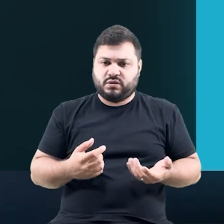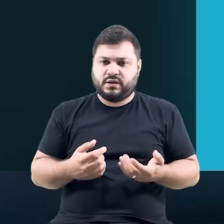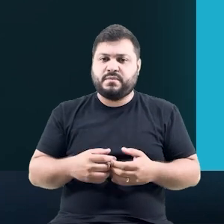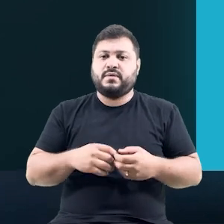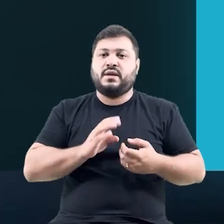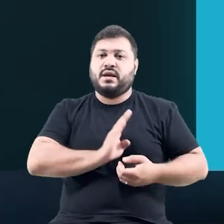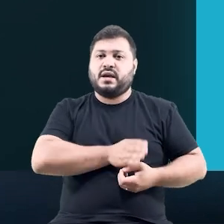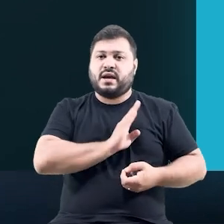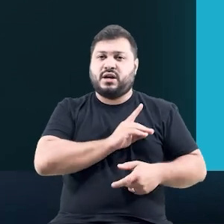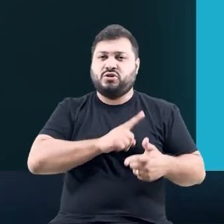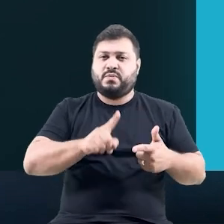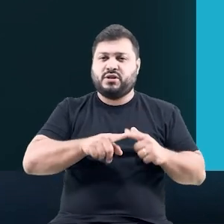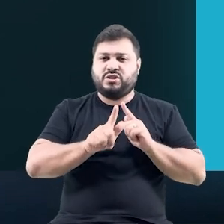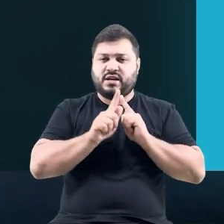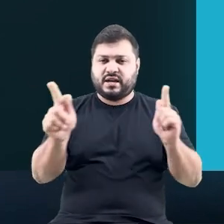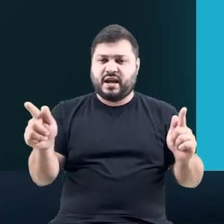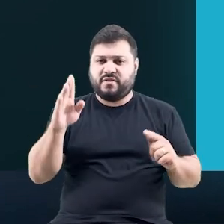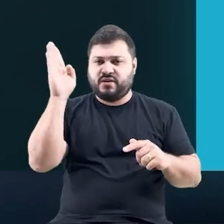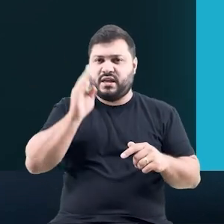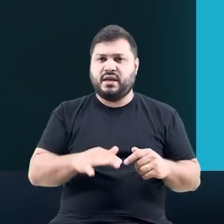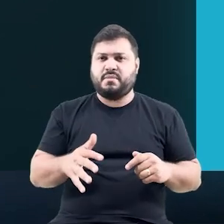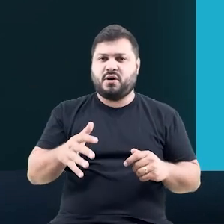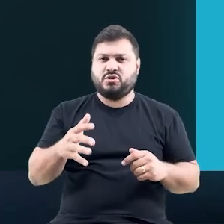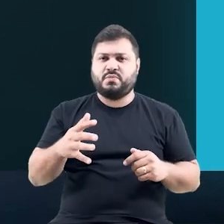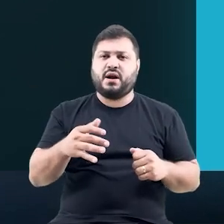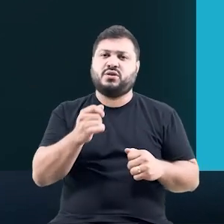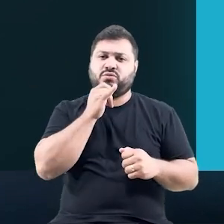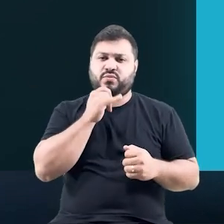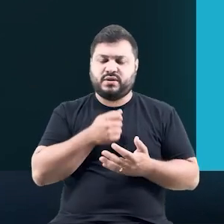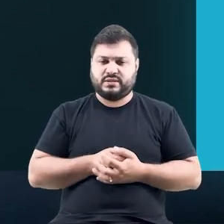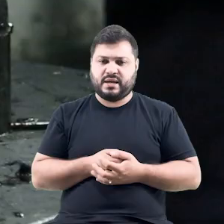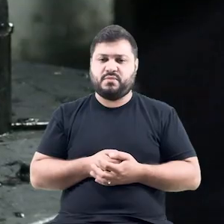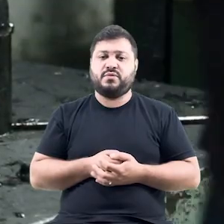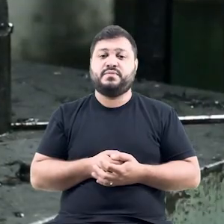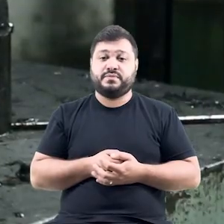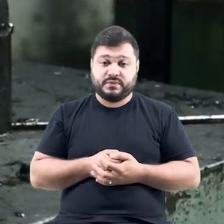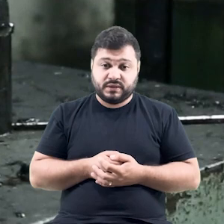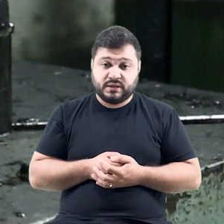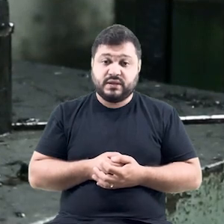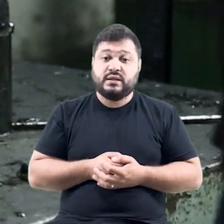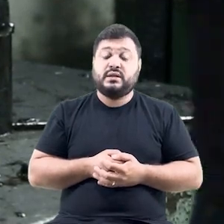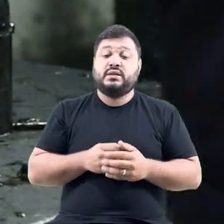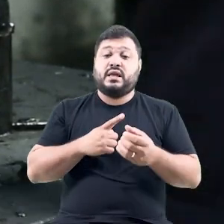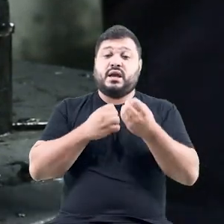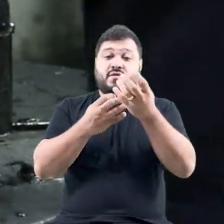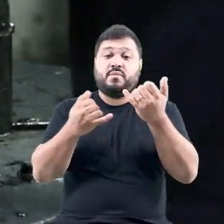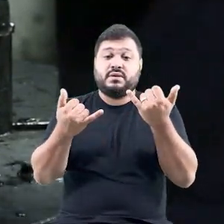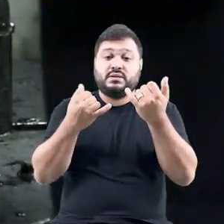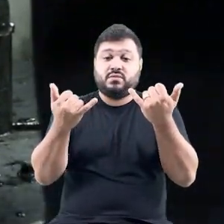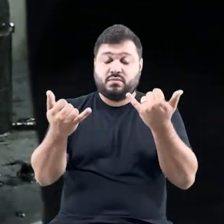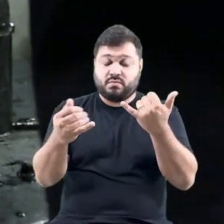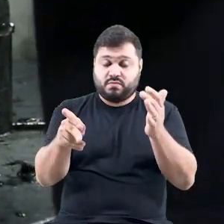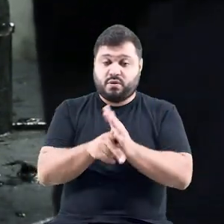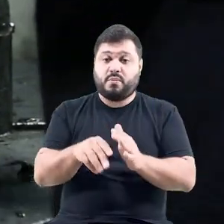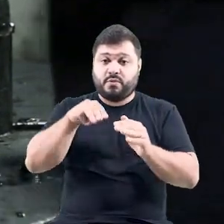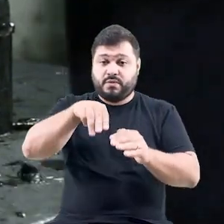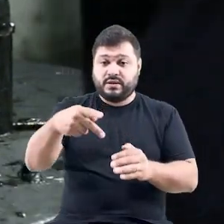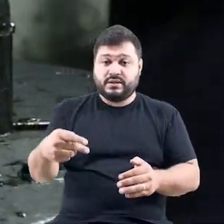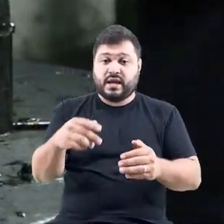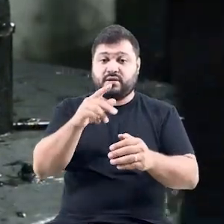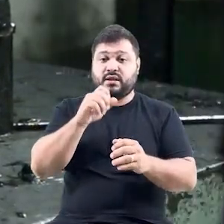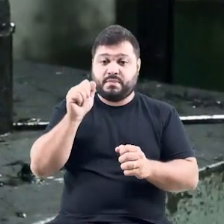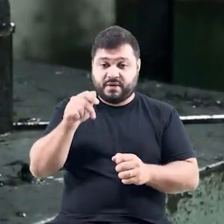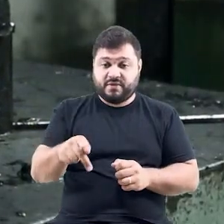incapacitante, cardiopatia grave e mal de Parkinson, por exemplo. De acordo com informações do Ministério da Previdência